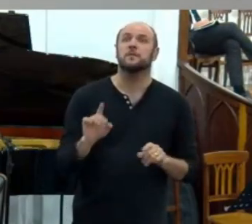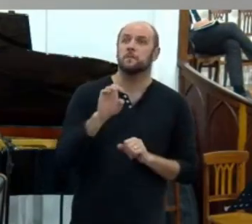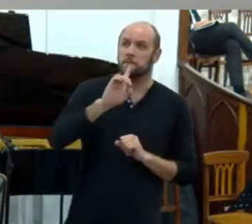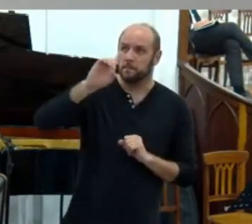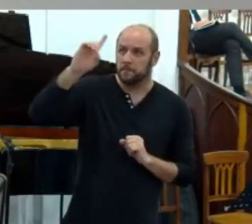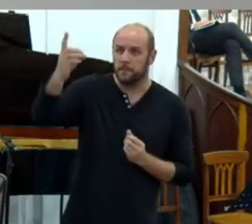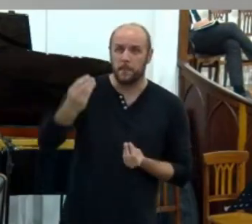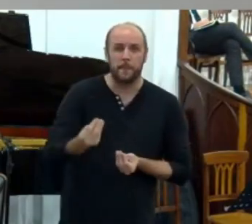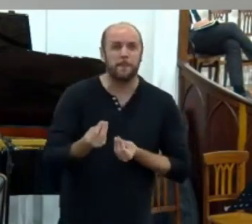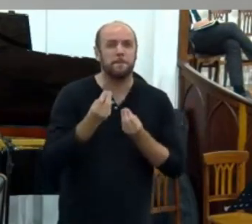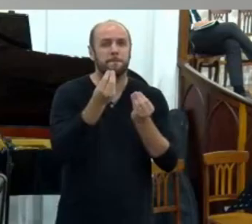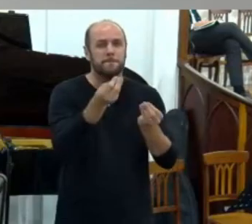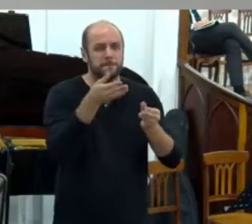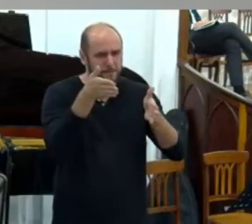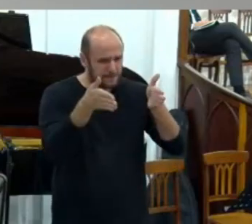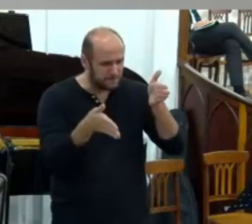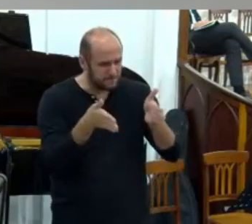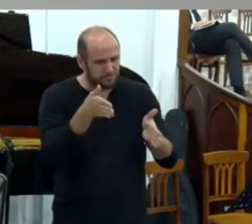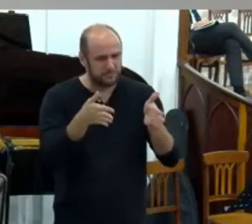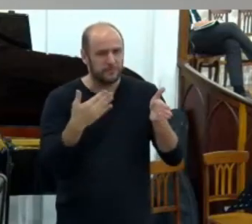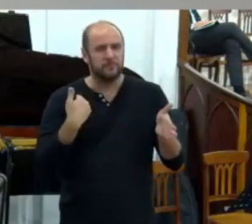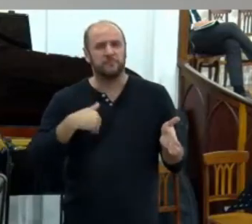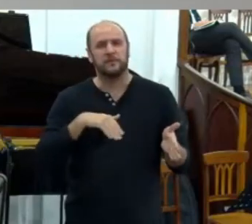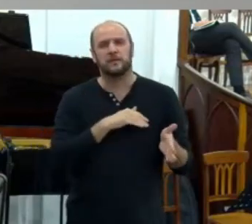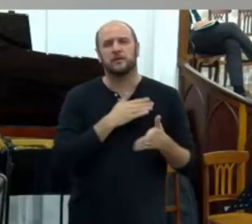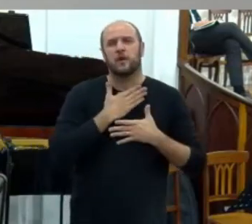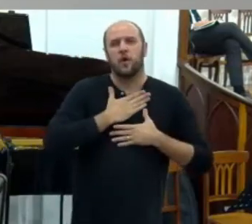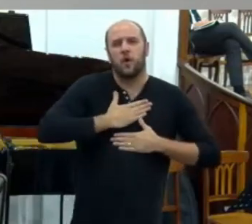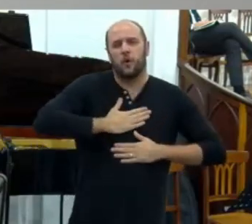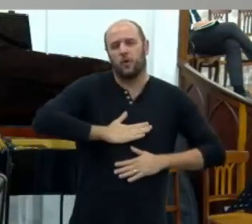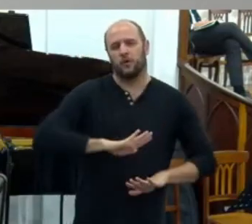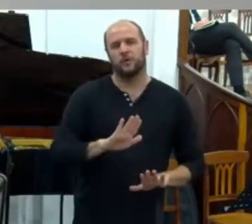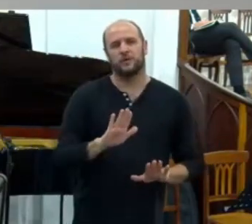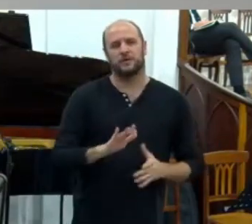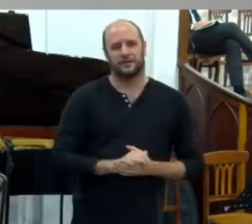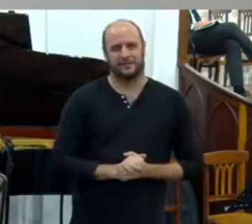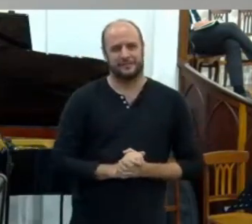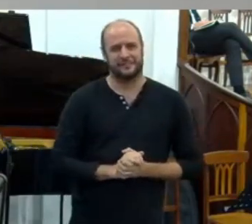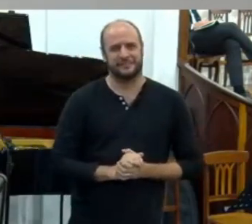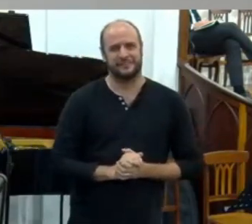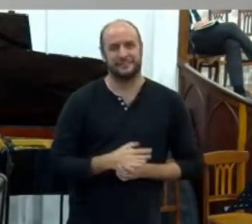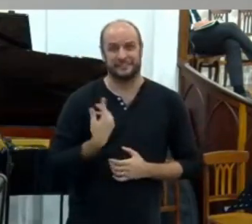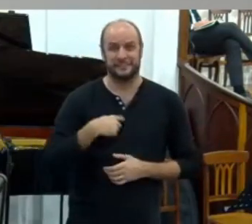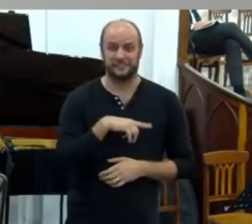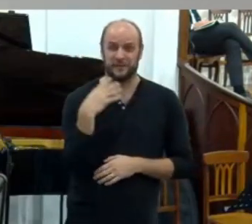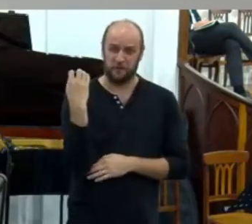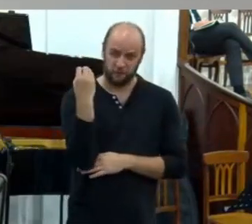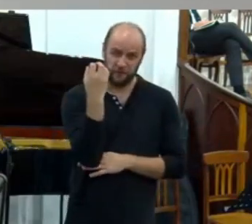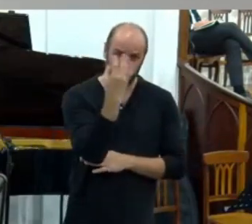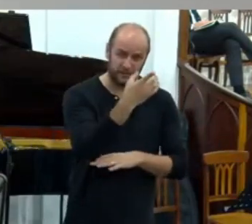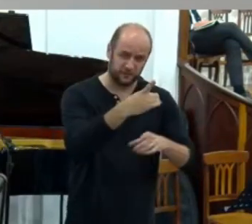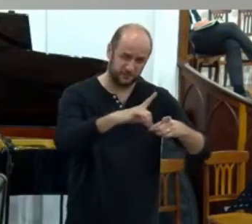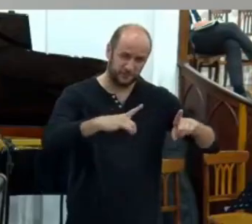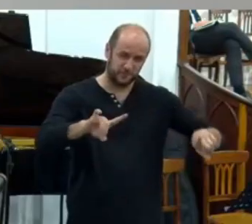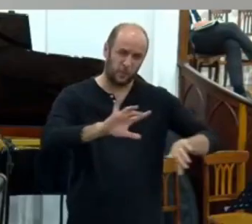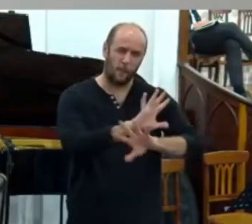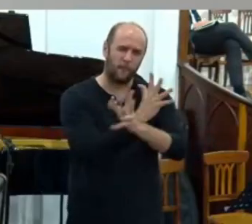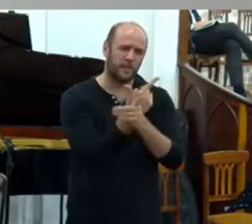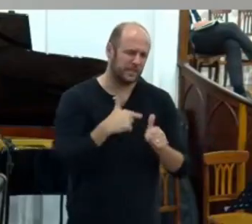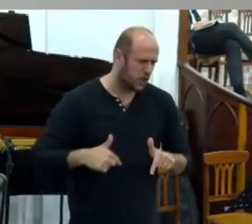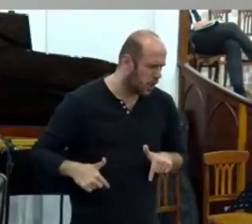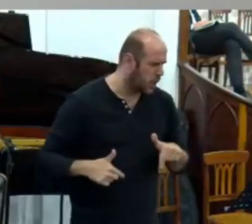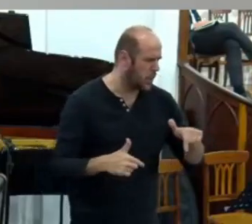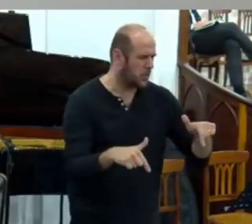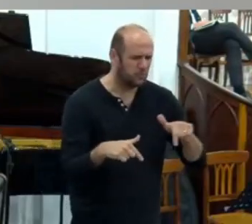nos dá momentos em que podemos nos refrescar. Estamos numa peregrinação do deserto, cheio de batalhas,